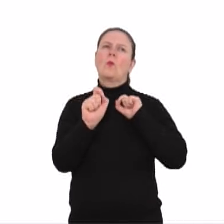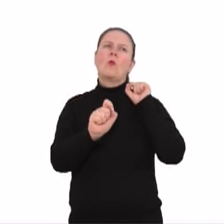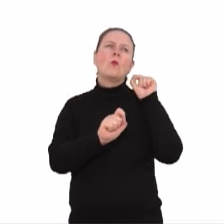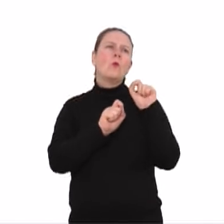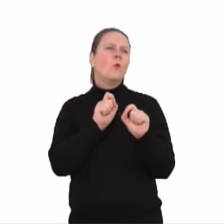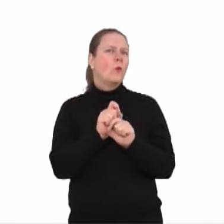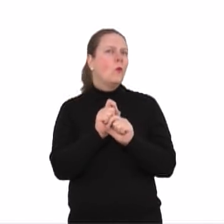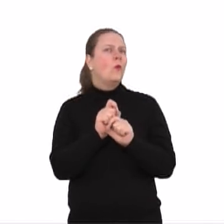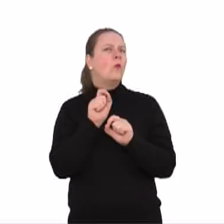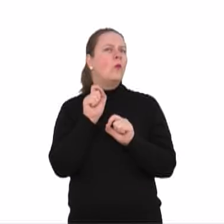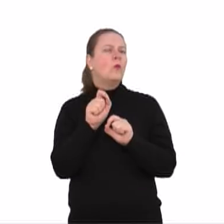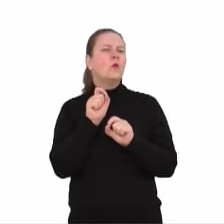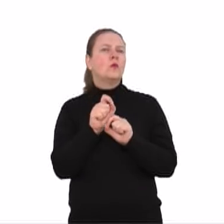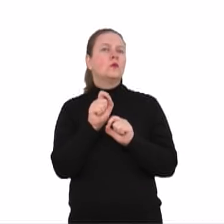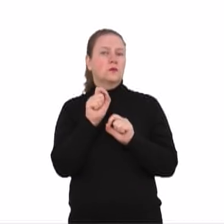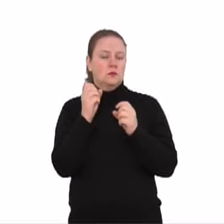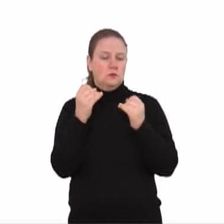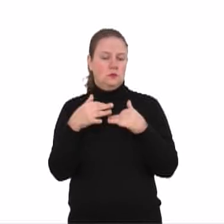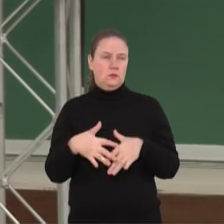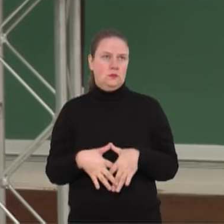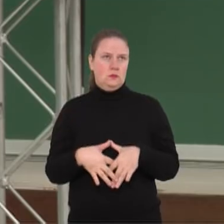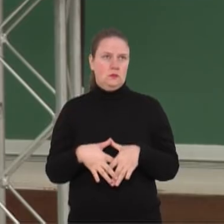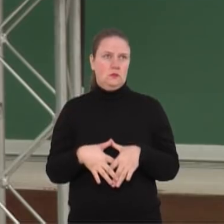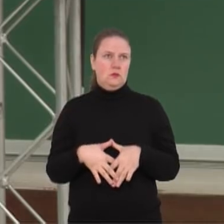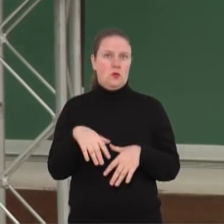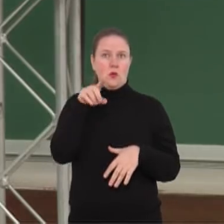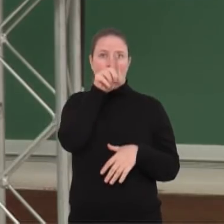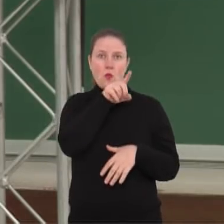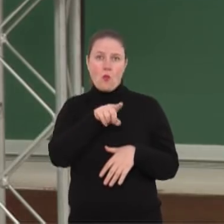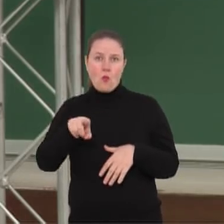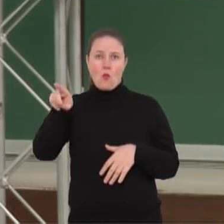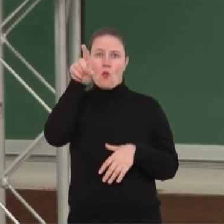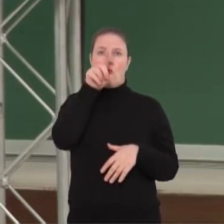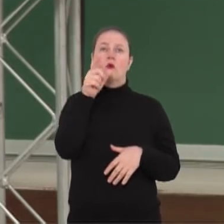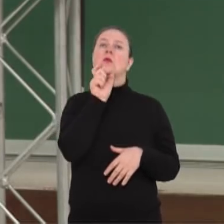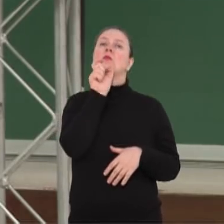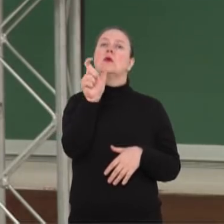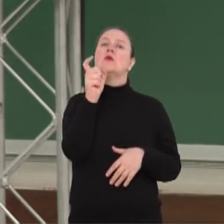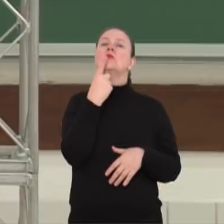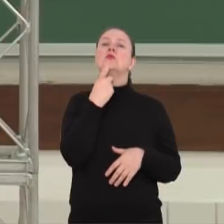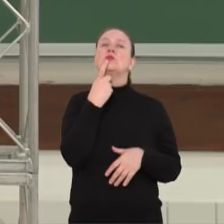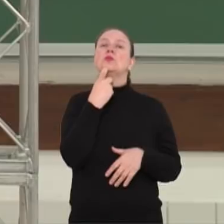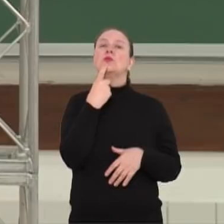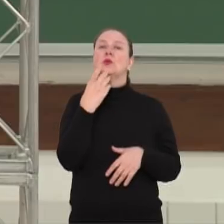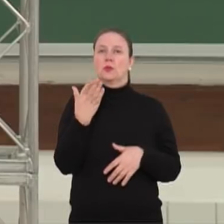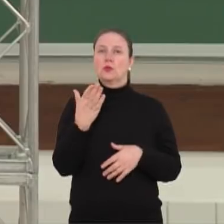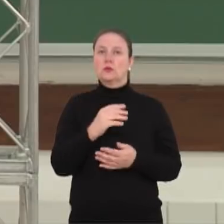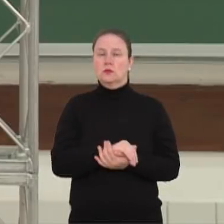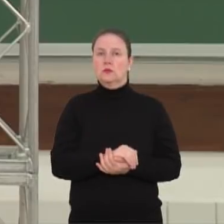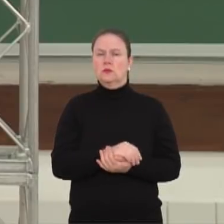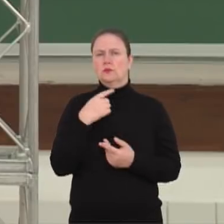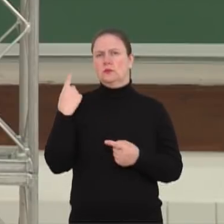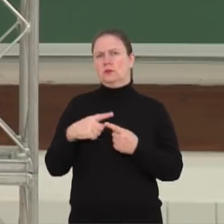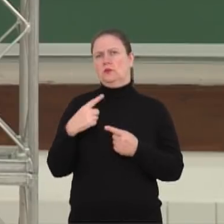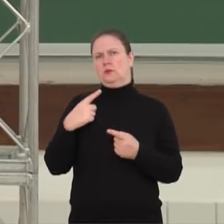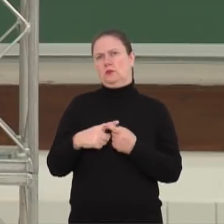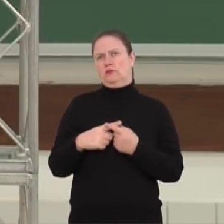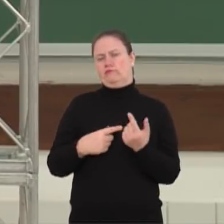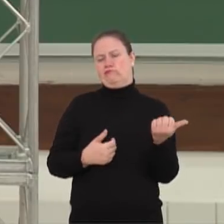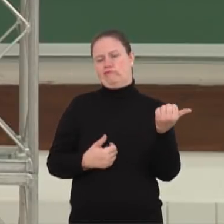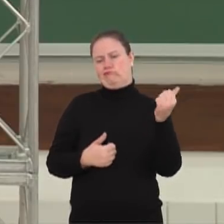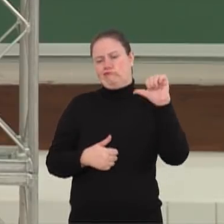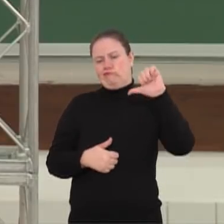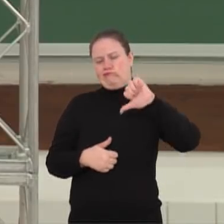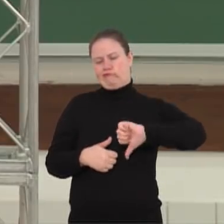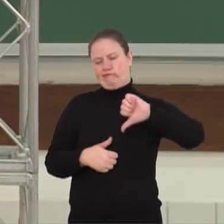in the Rio de Janeiro? Olha que eu circulei o can't. Por quê? Porque é alguma coisa